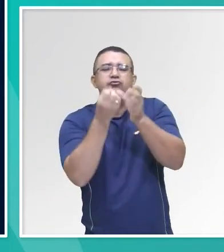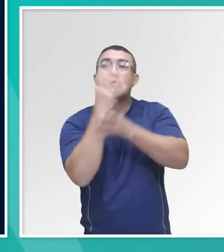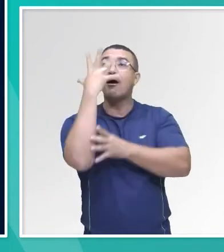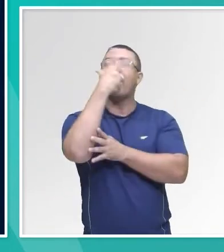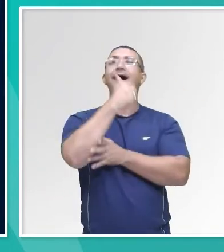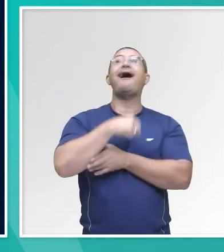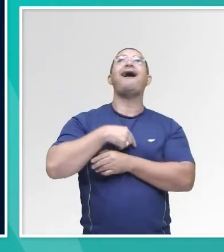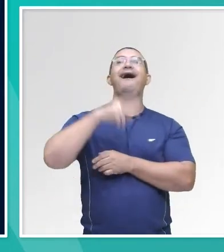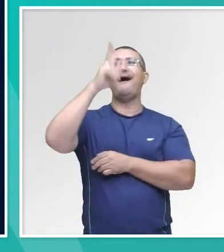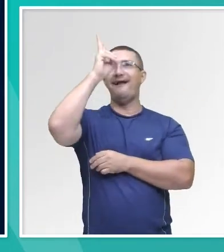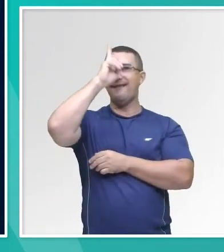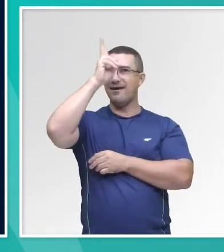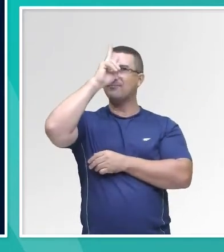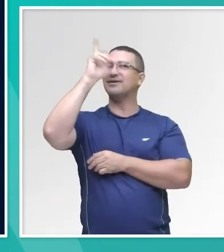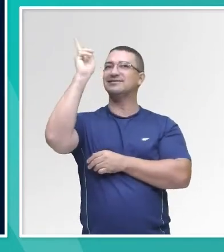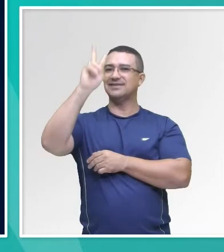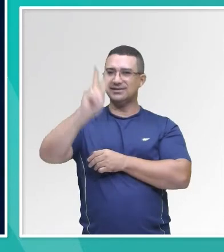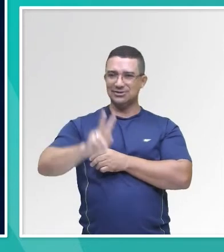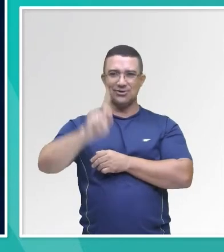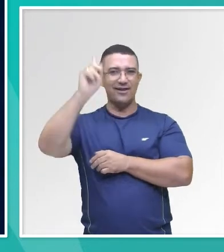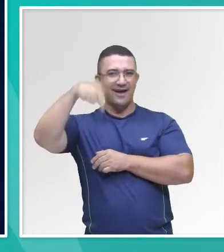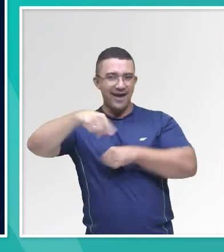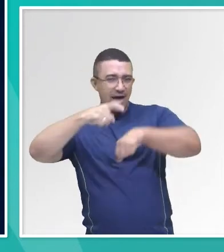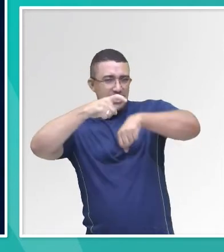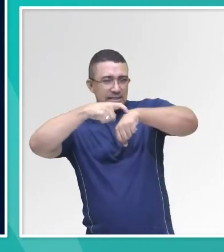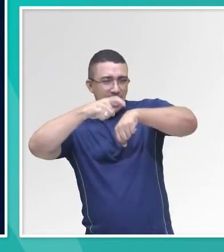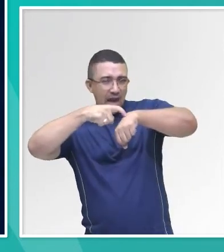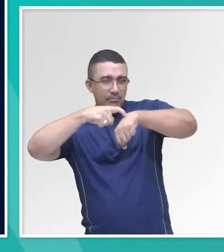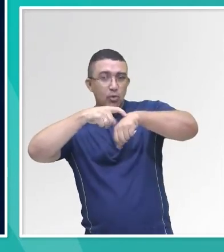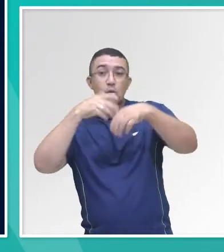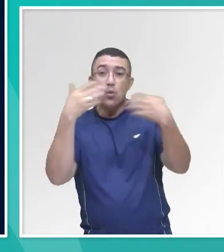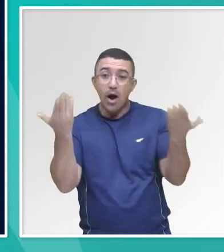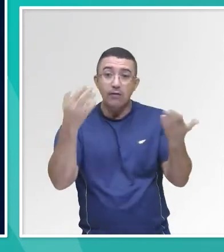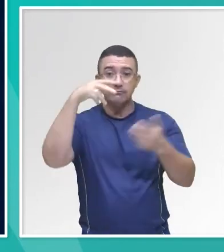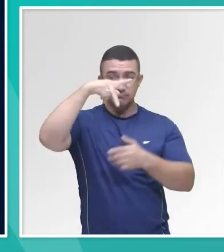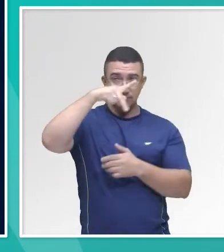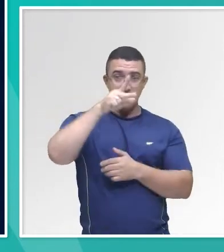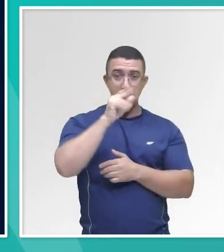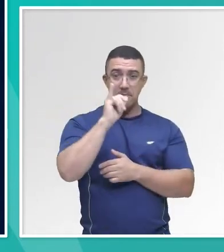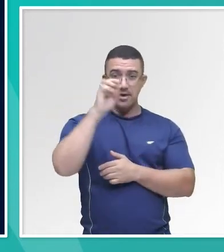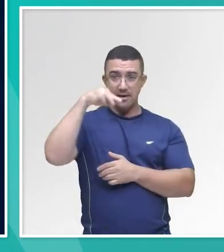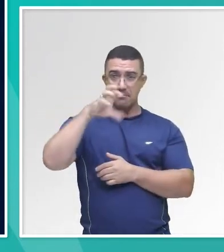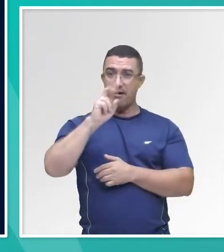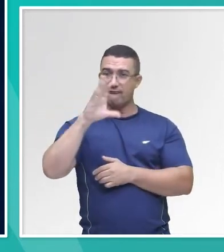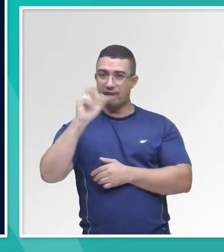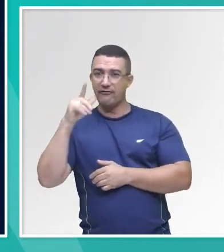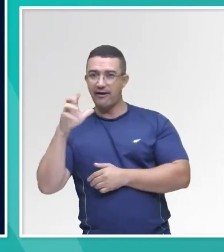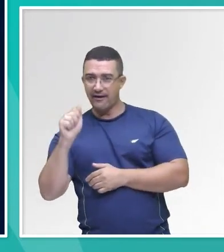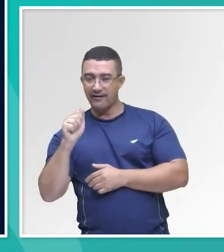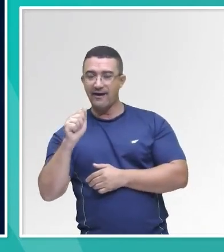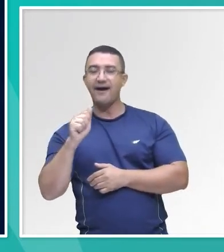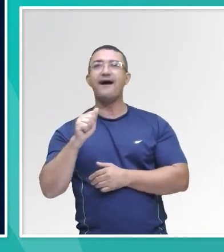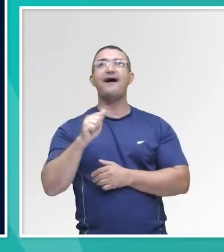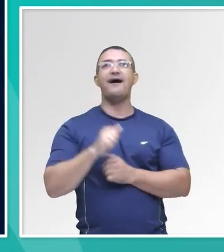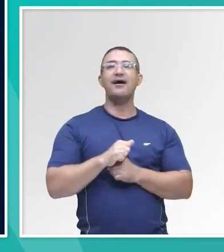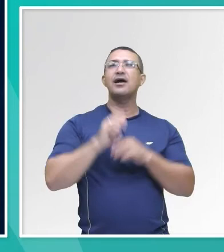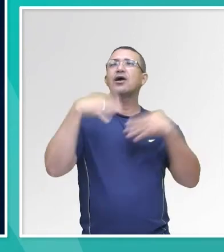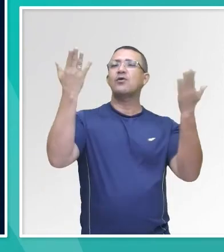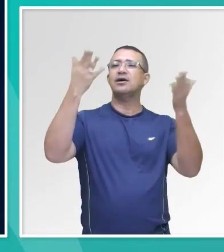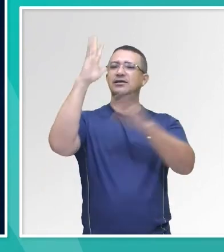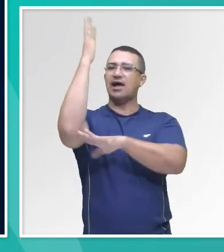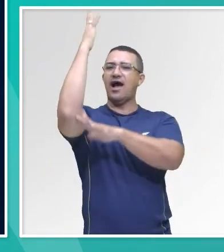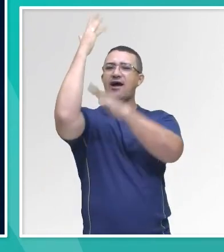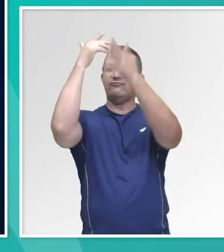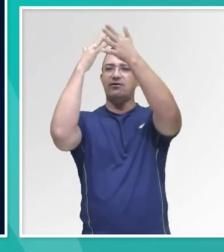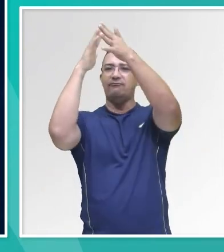opa, essa história aí se passa, o tempo dele começa na primavera, aí ele vai lá mais na frente e diz, quando as folhas